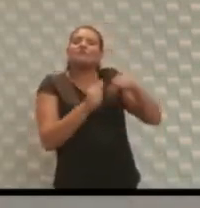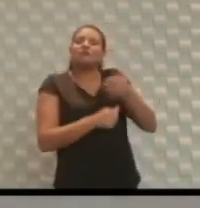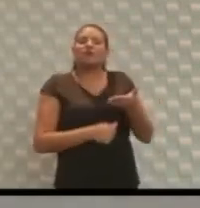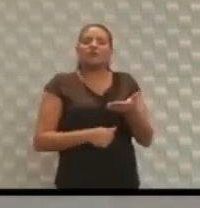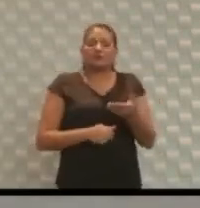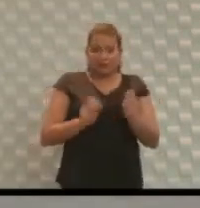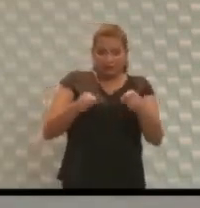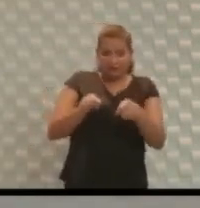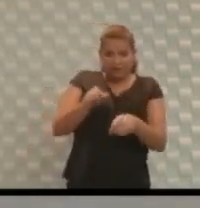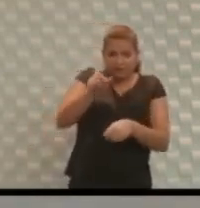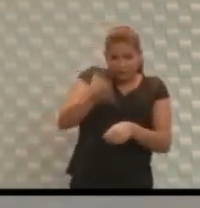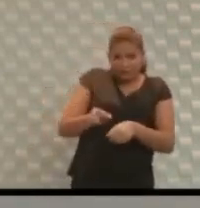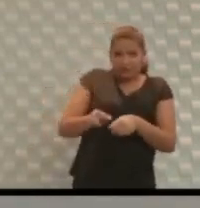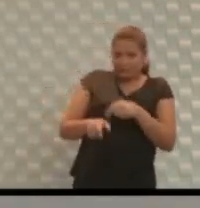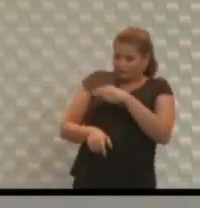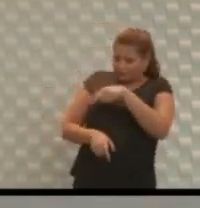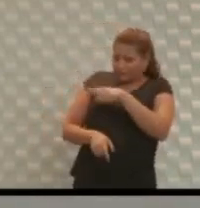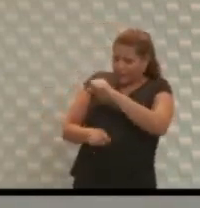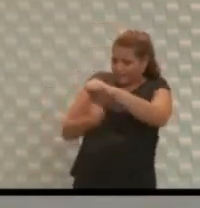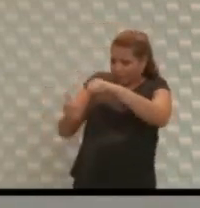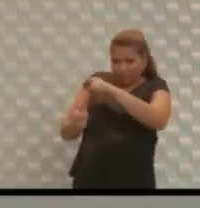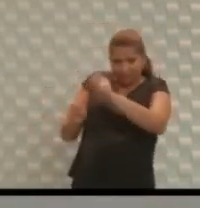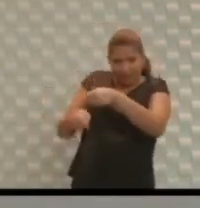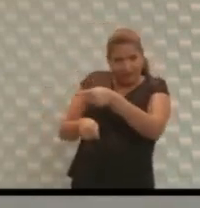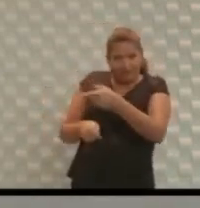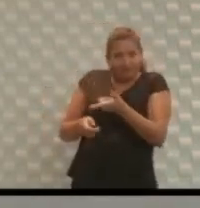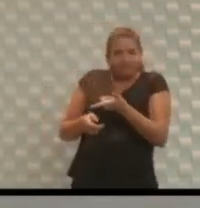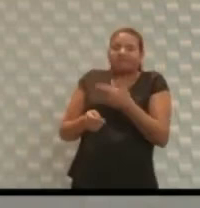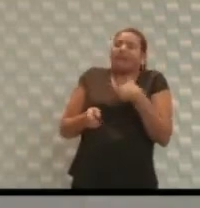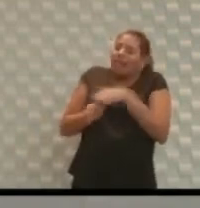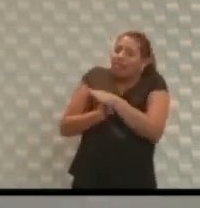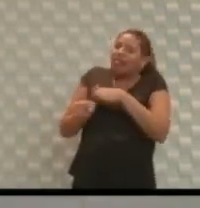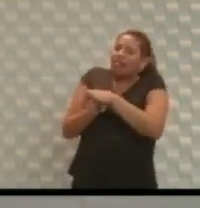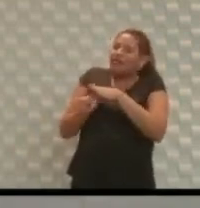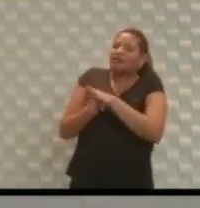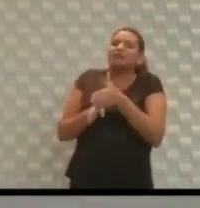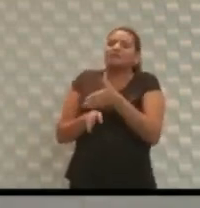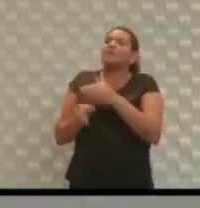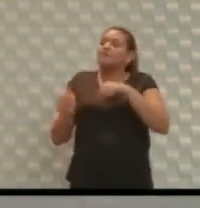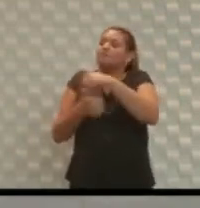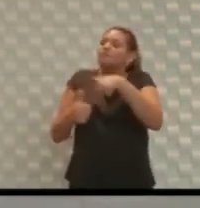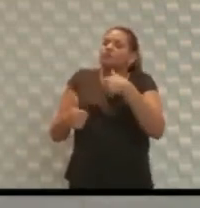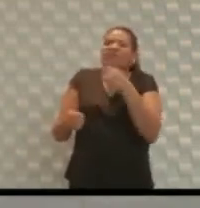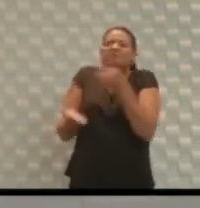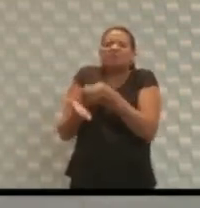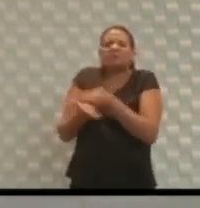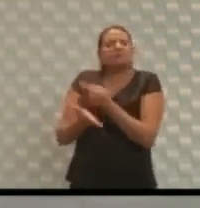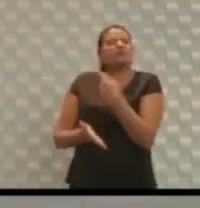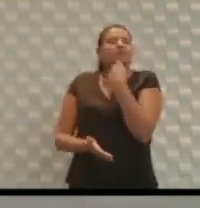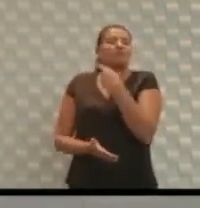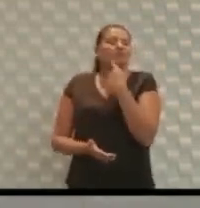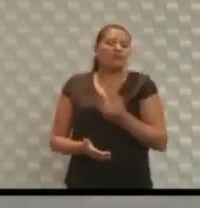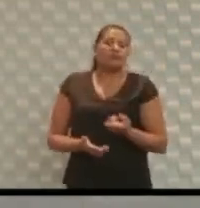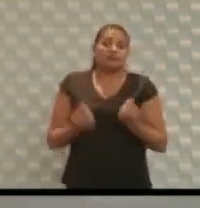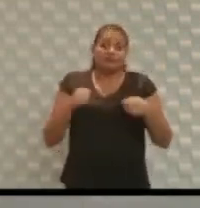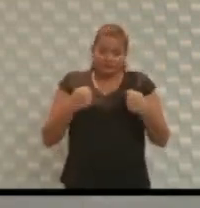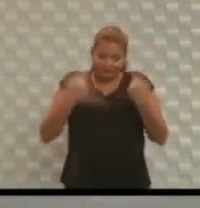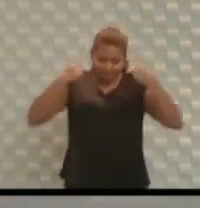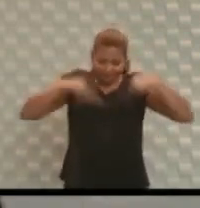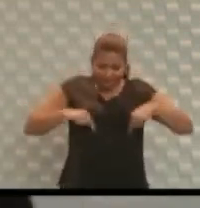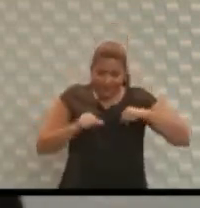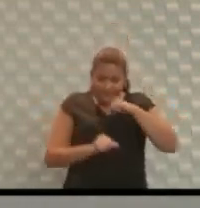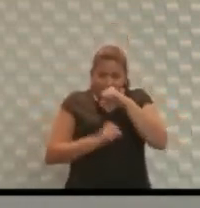mudar o outro, você tem poder de mudar você mesmo. Então, num relacionamento que não está indo bem, mude